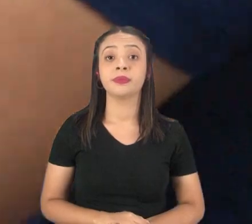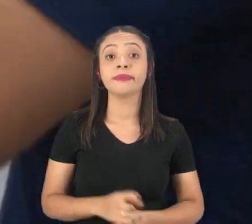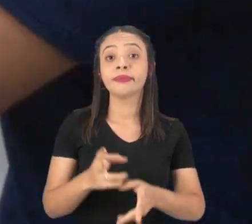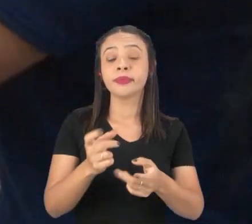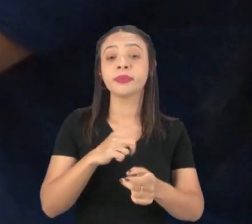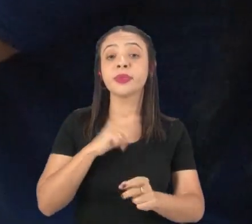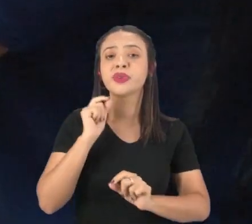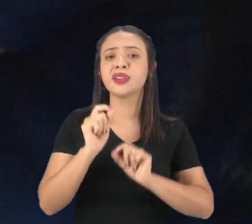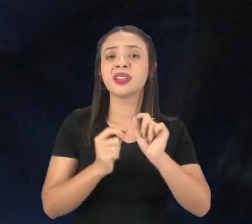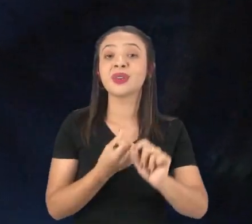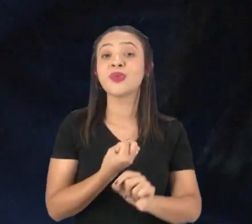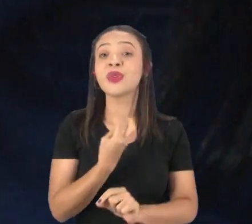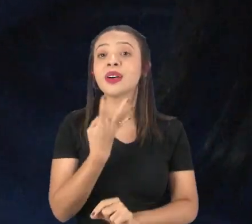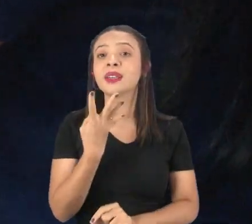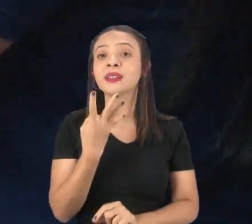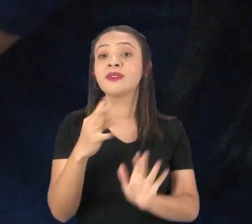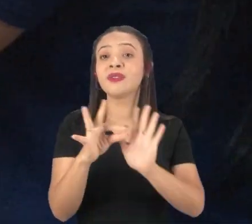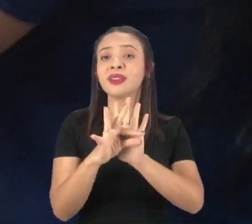que ele tem quantos?